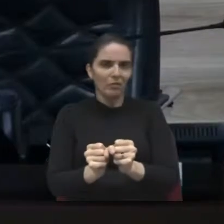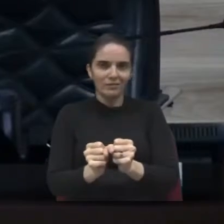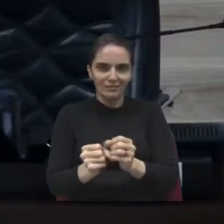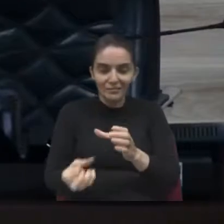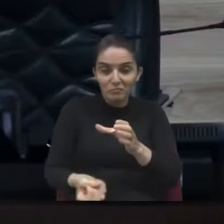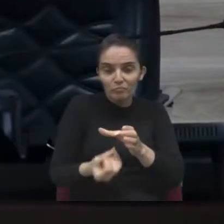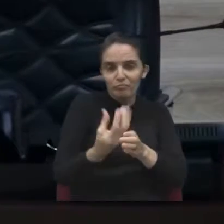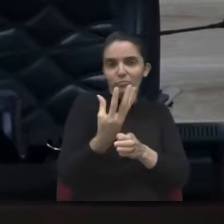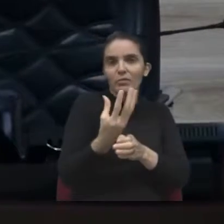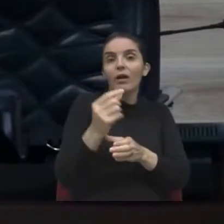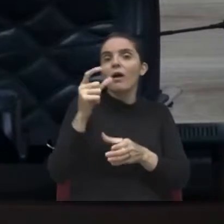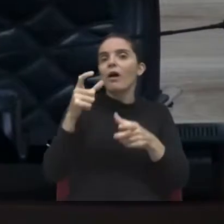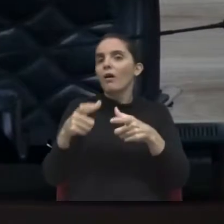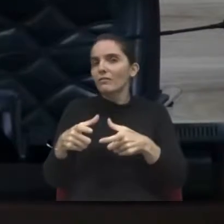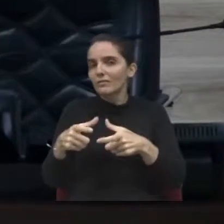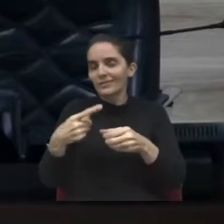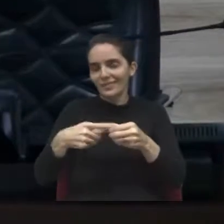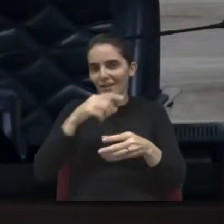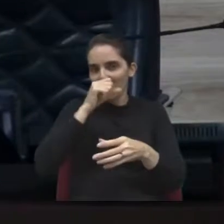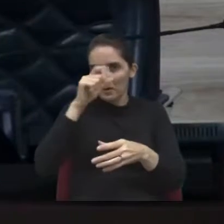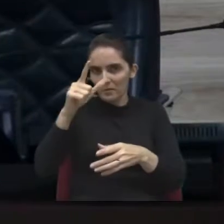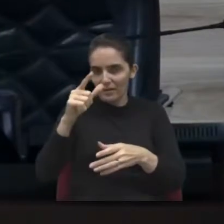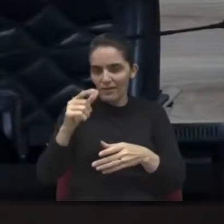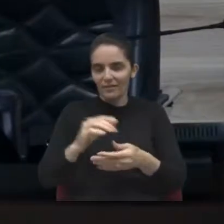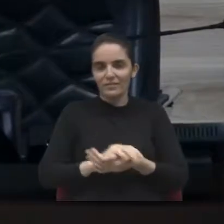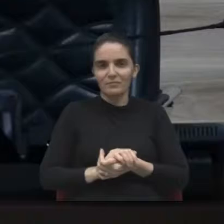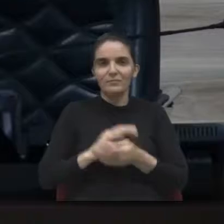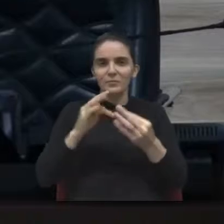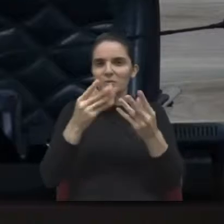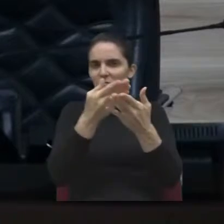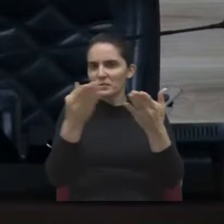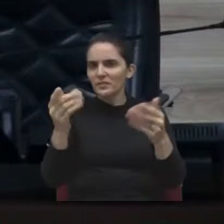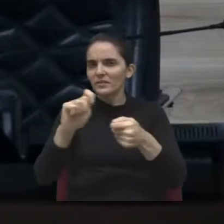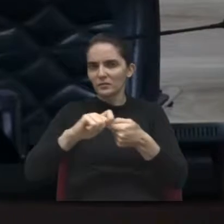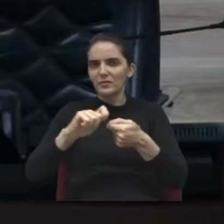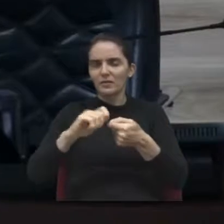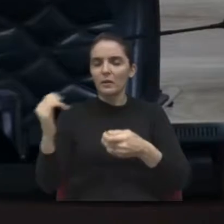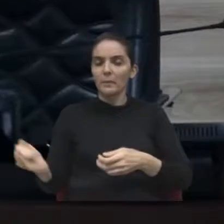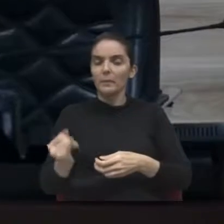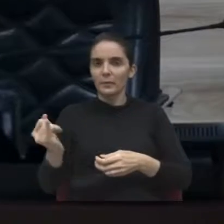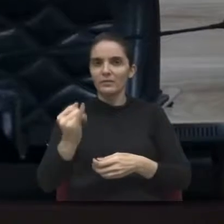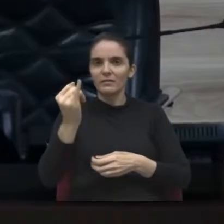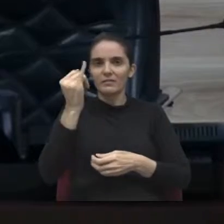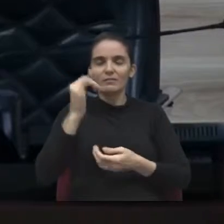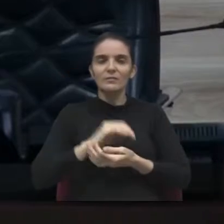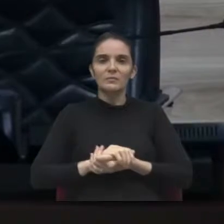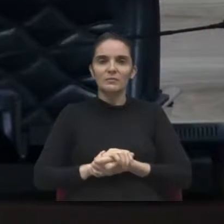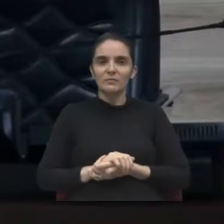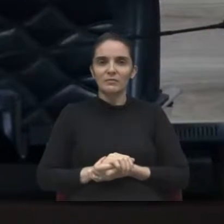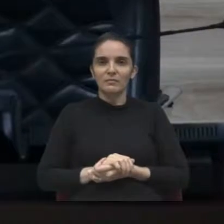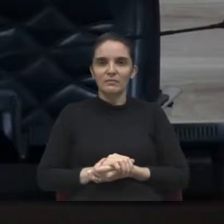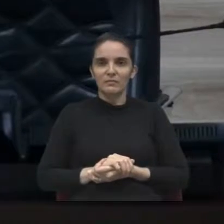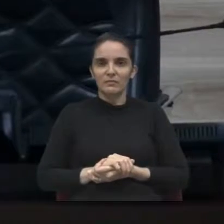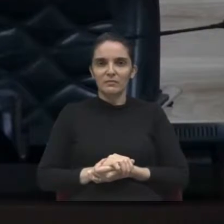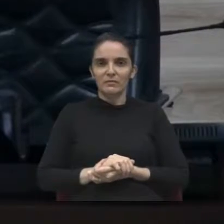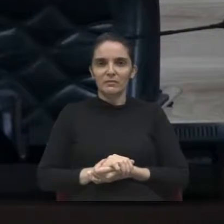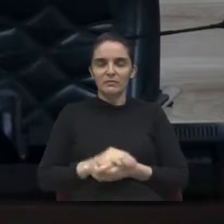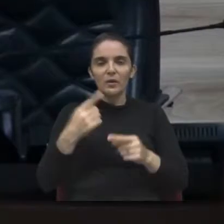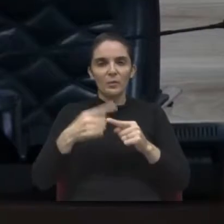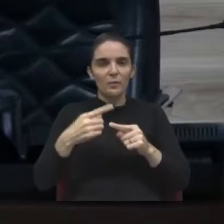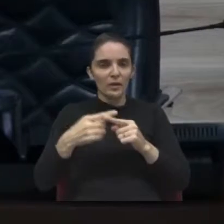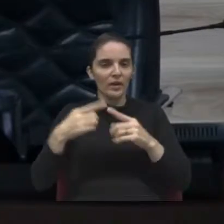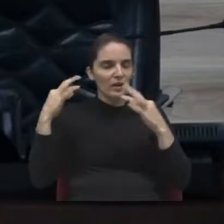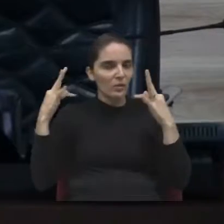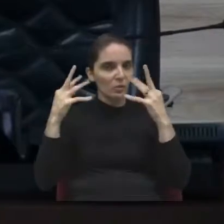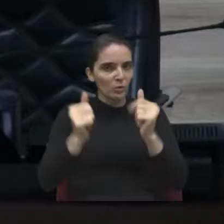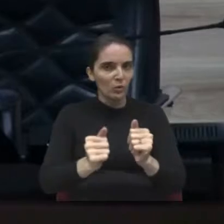Então, esse passo que vocês deram foi muito importante, porque todos têm um respeito, o